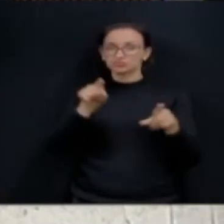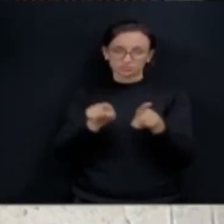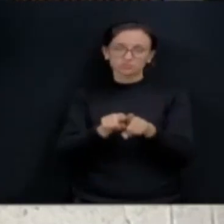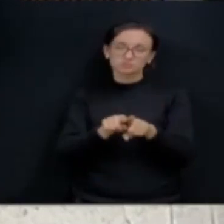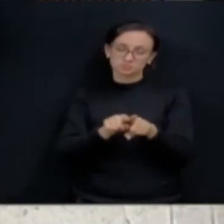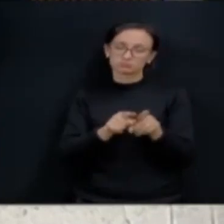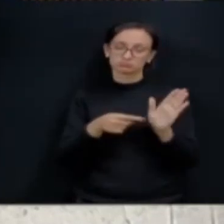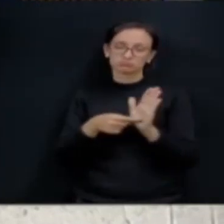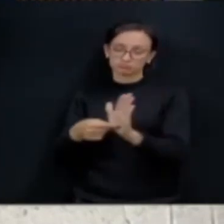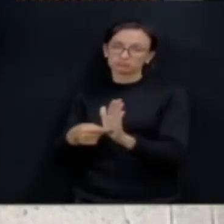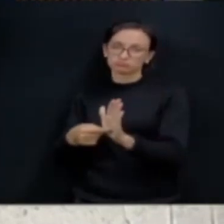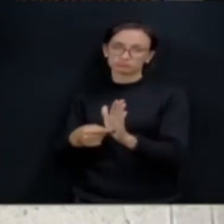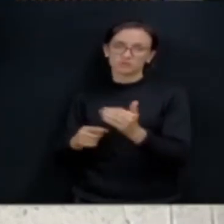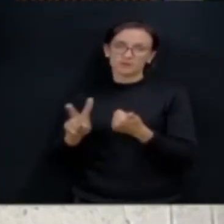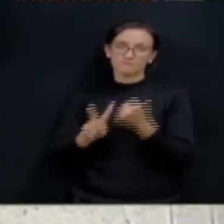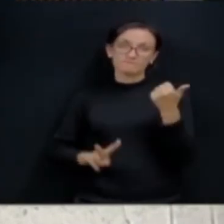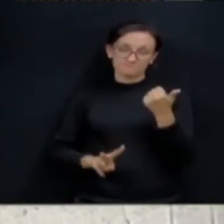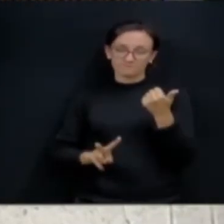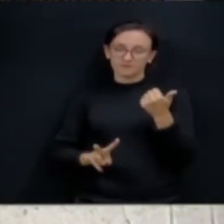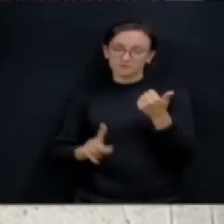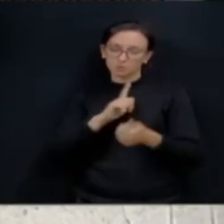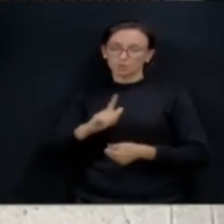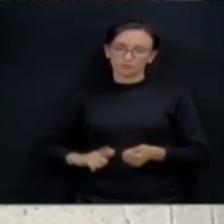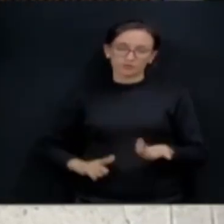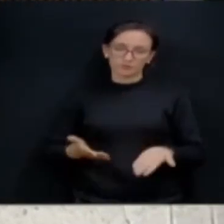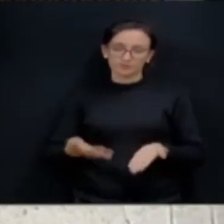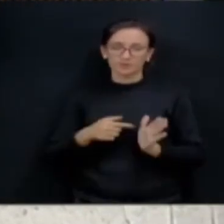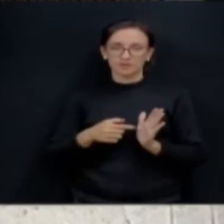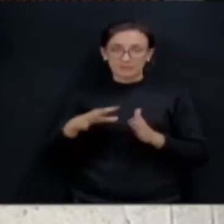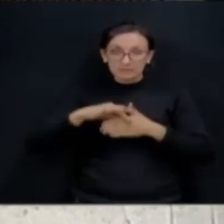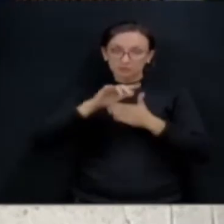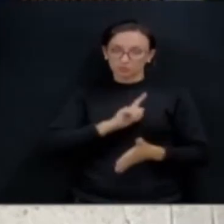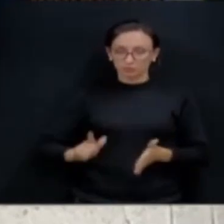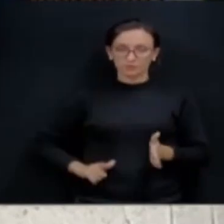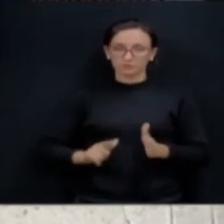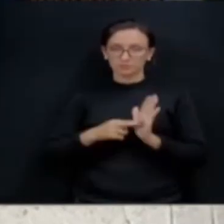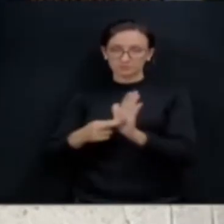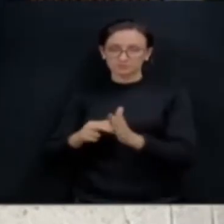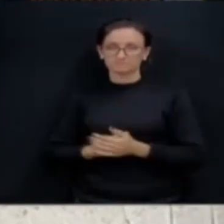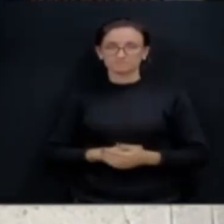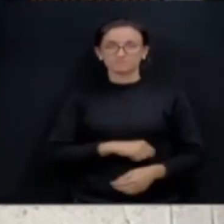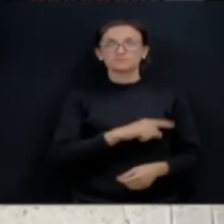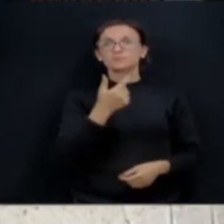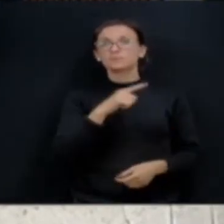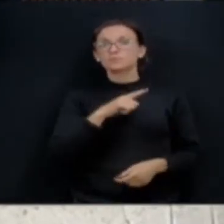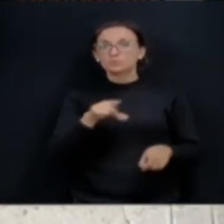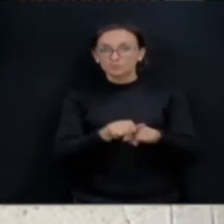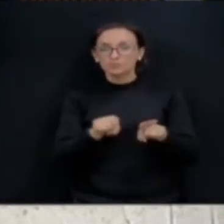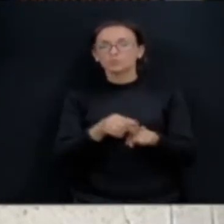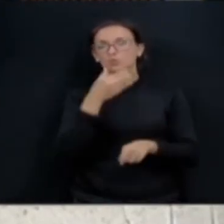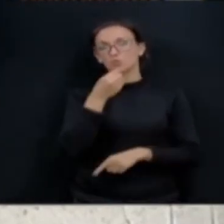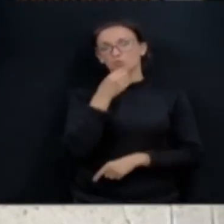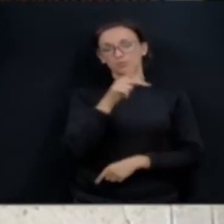que representava o governo nessa data. Também estava conosco os técnicos, o professor Fayet, que representa o Conselho